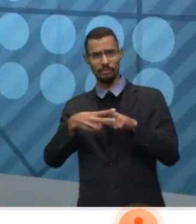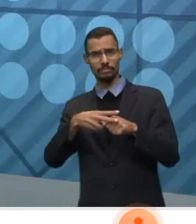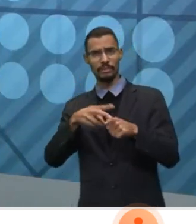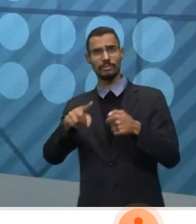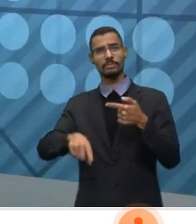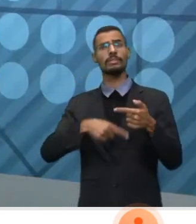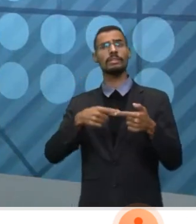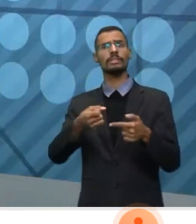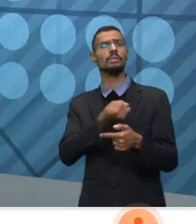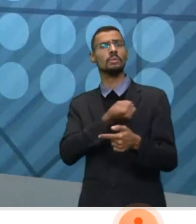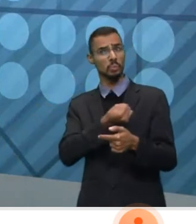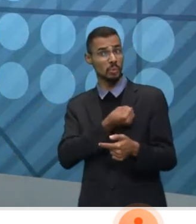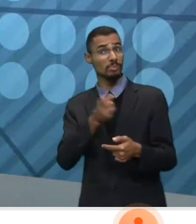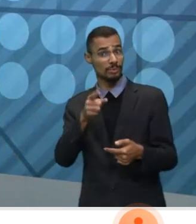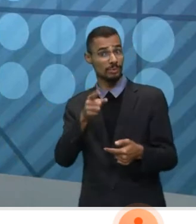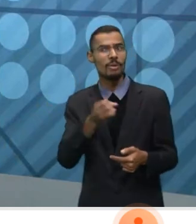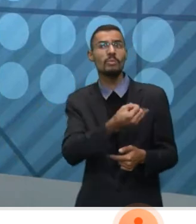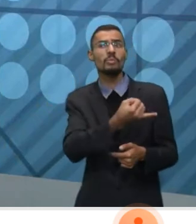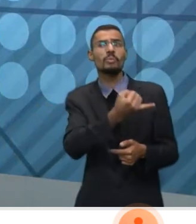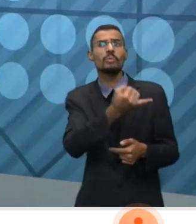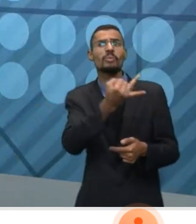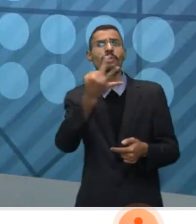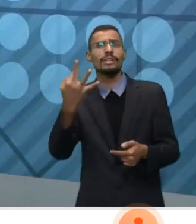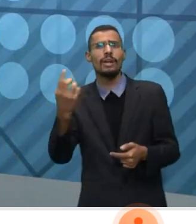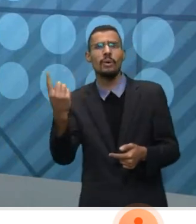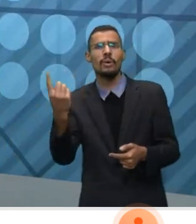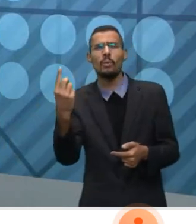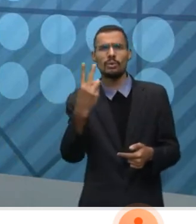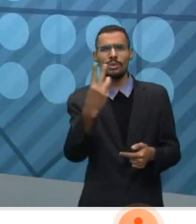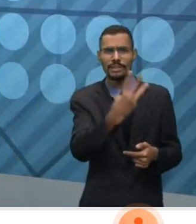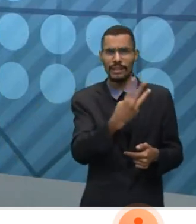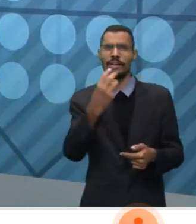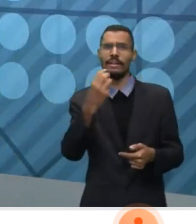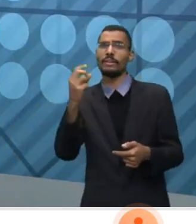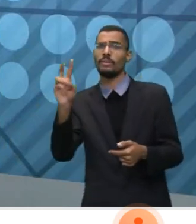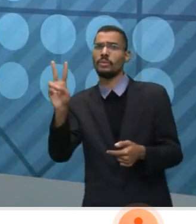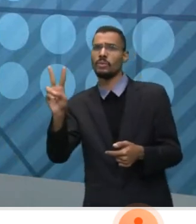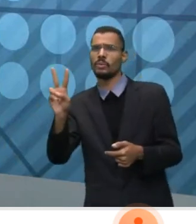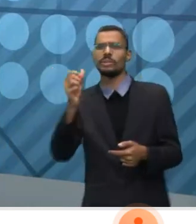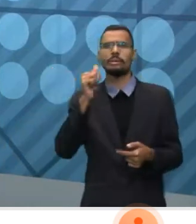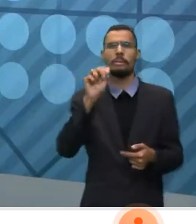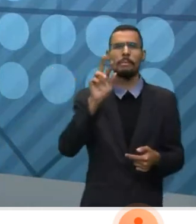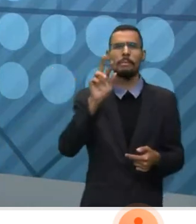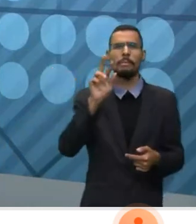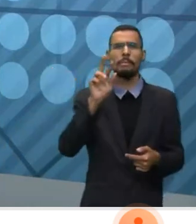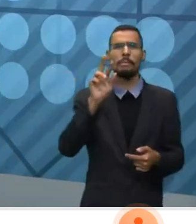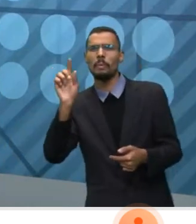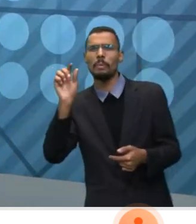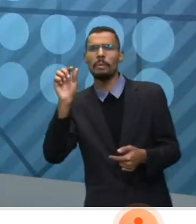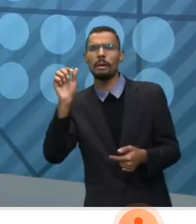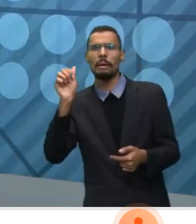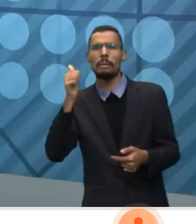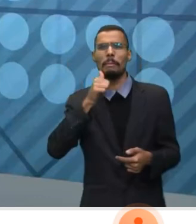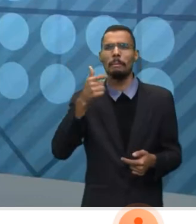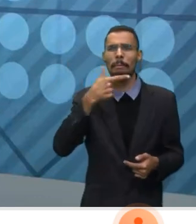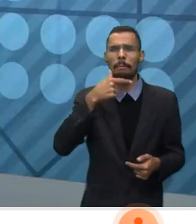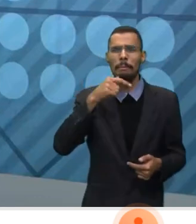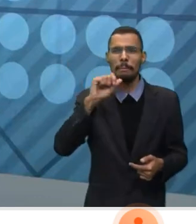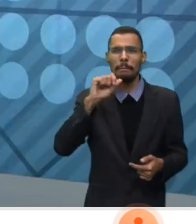Dos números também, lembrando que a quantidade, então 1, 2, 3, né, 2 irmãs, uma madrasta.